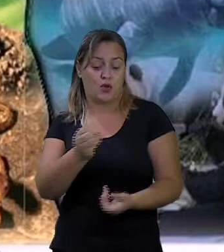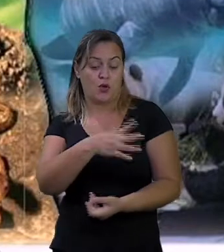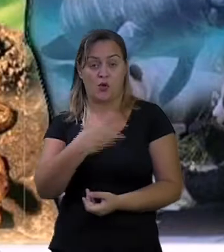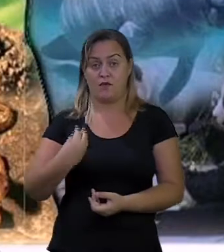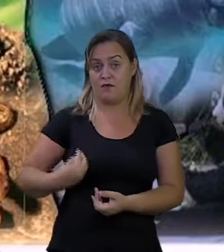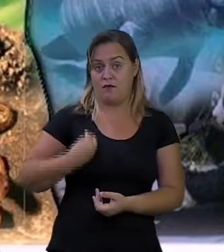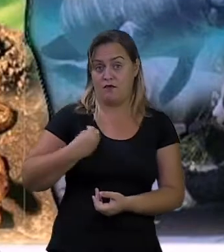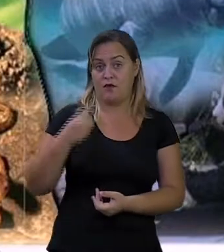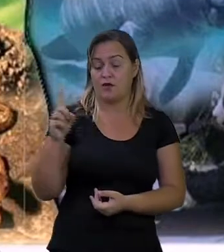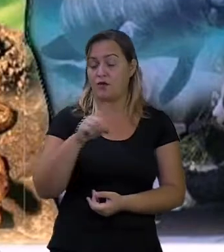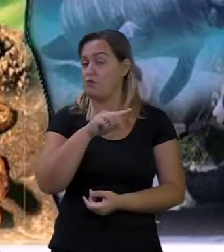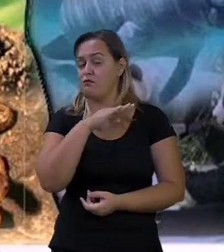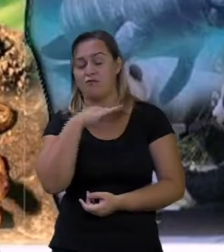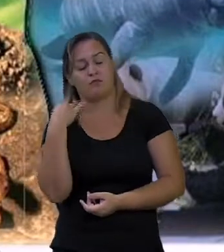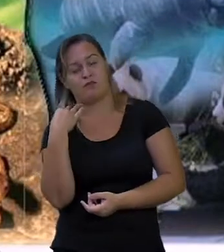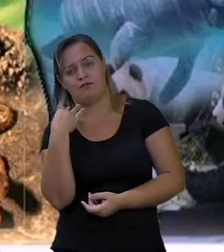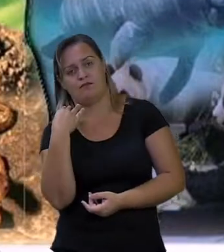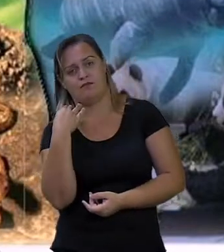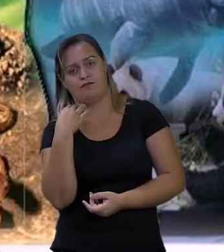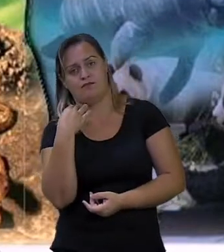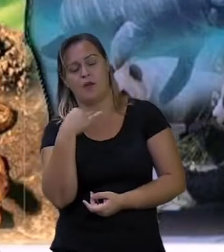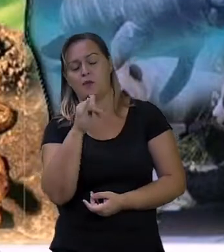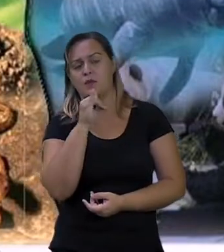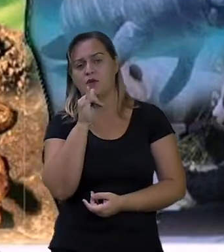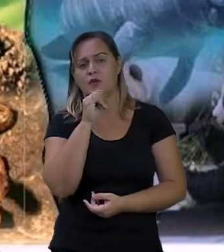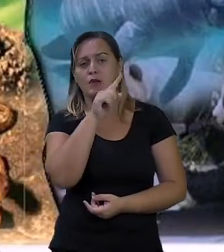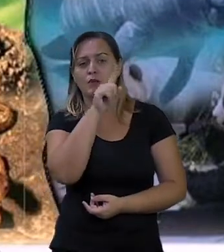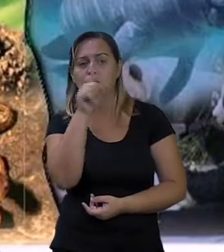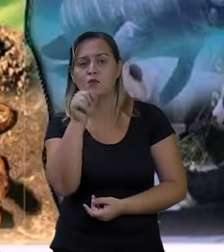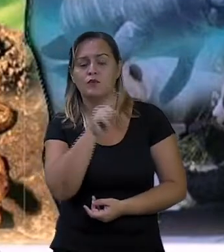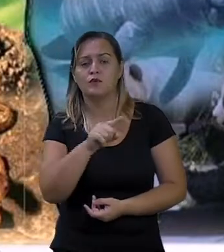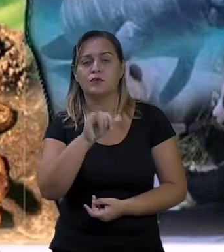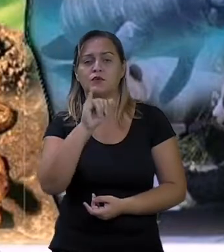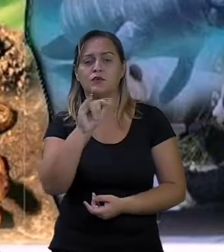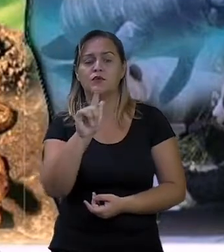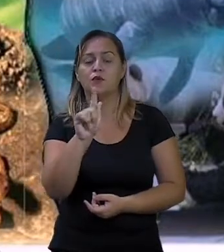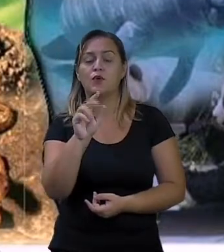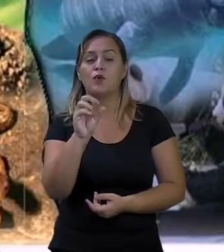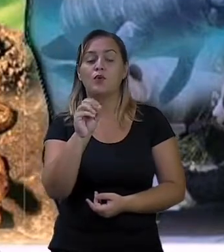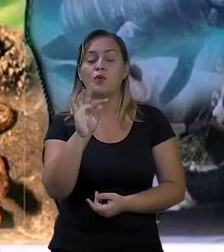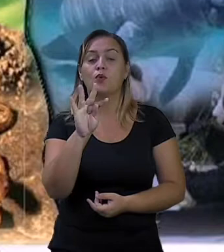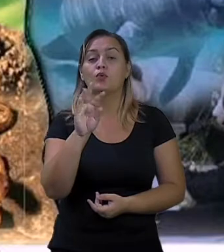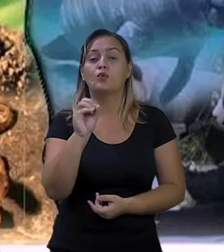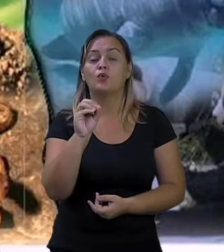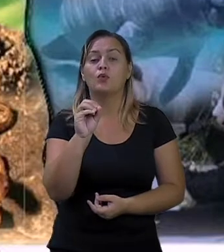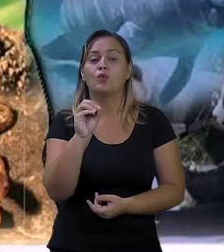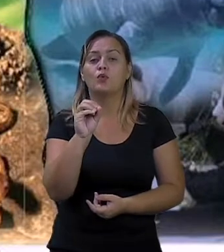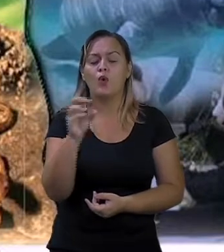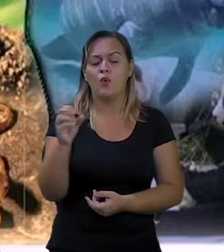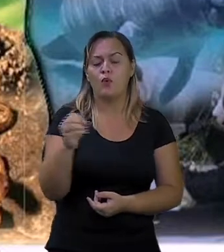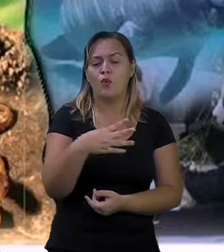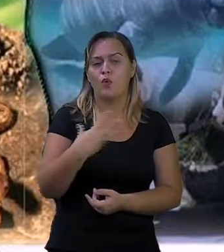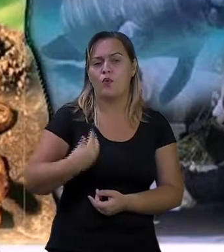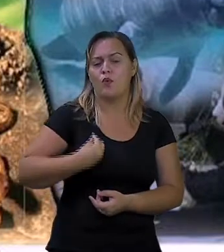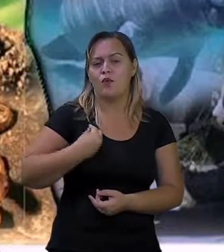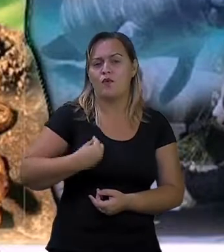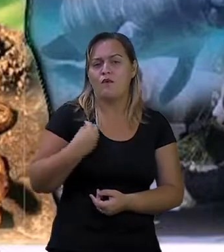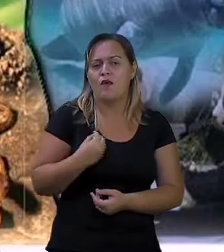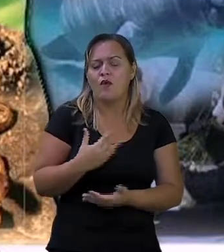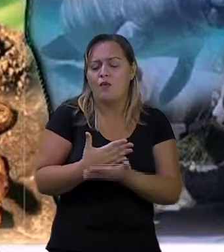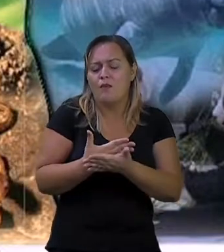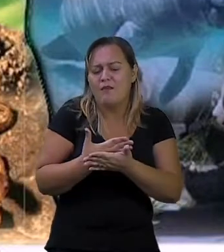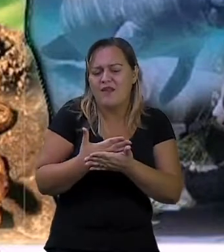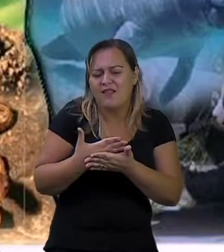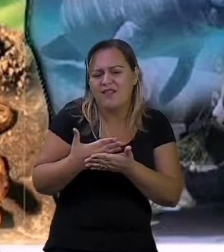O zigoto, que é a primeira célula do novo indivíduo, é formado pela união desses espermatozoides e